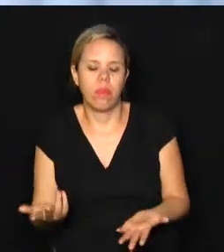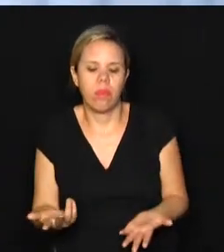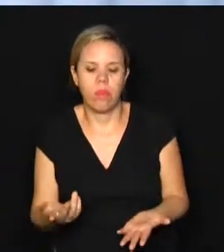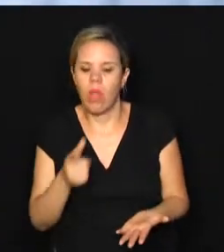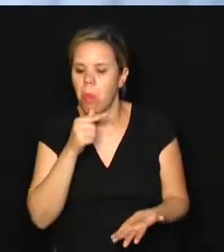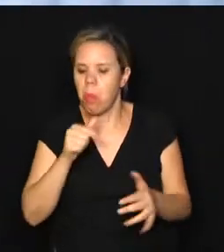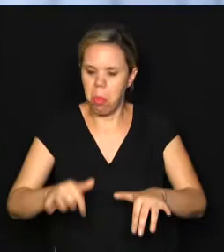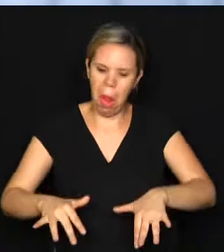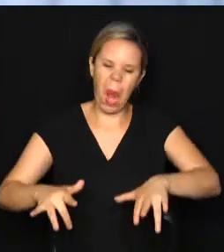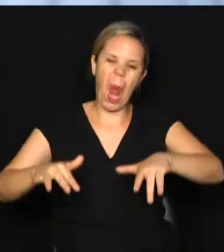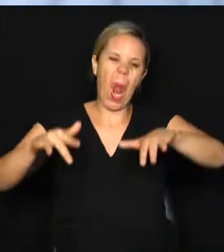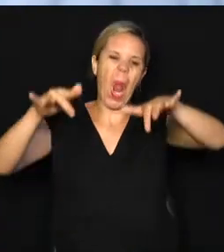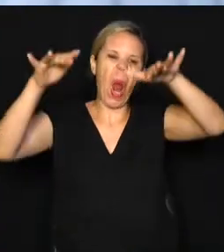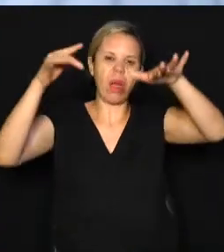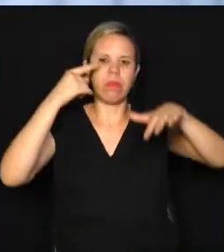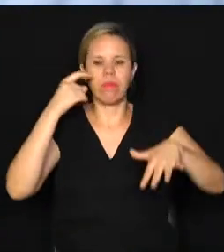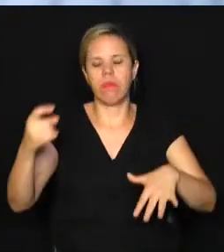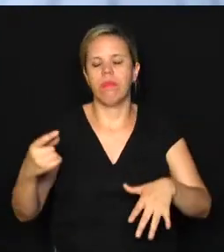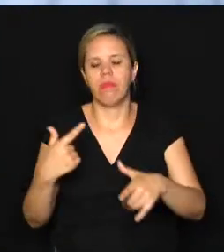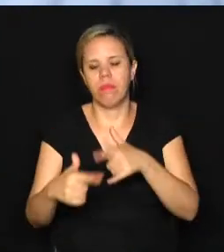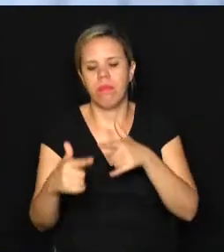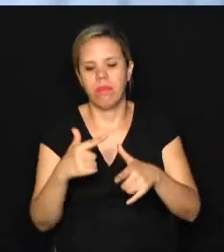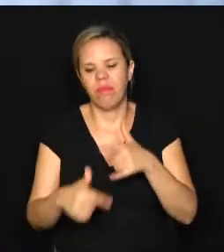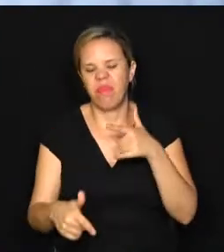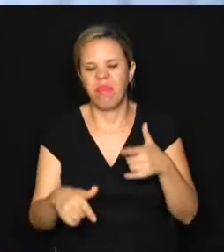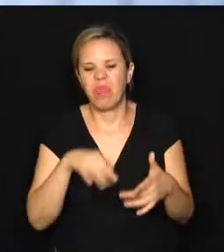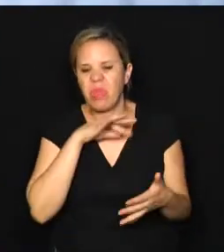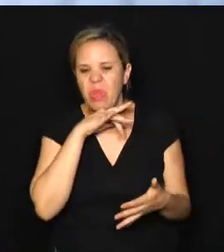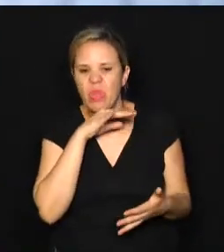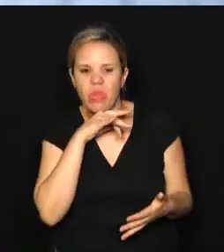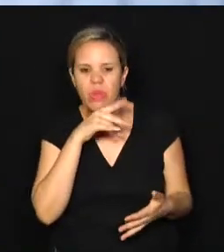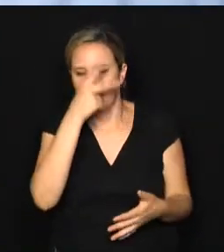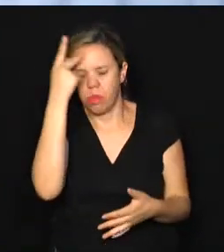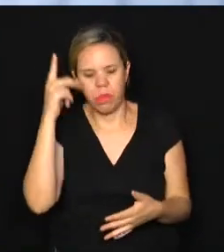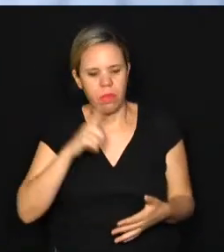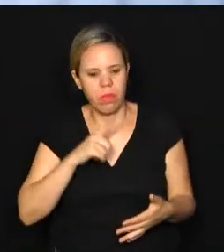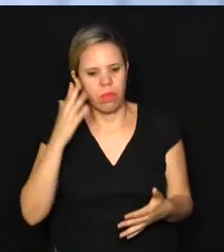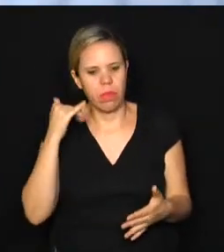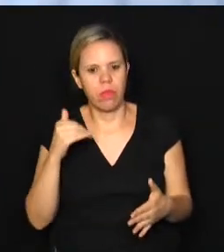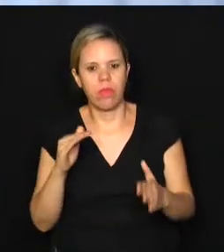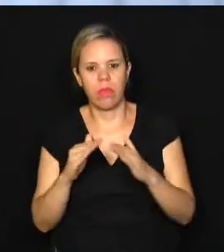alagado por um interesse mesquinho daqueles que têm propriedade no entorno